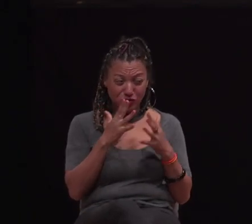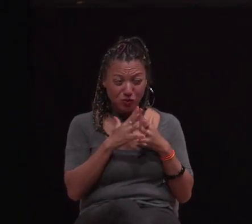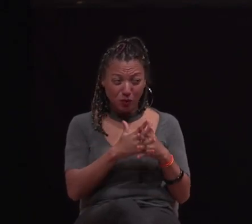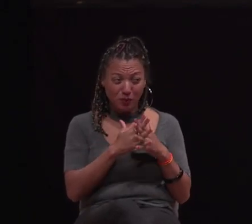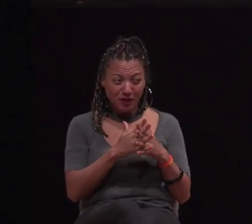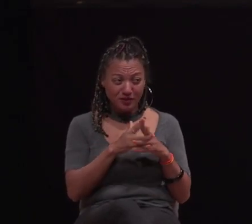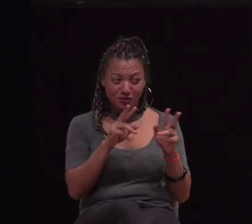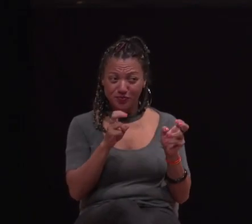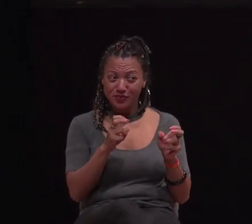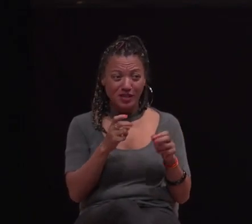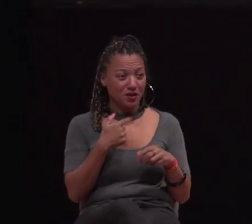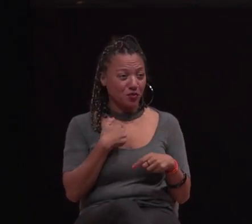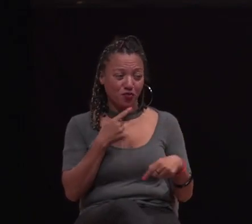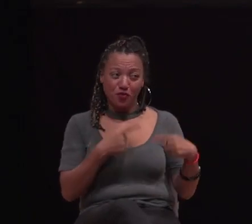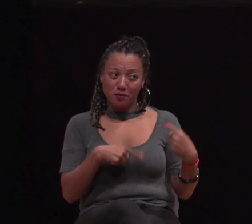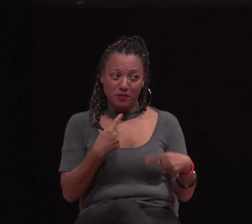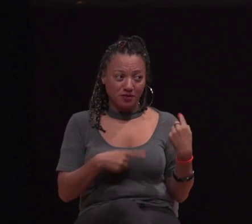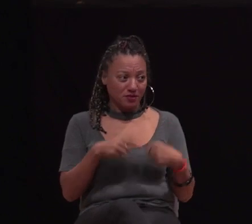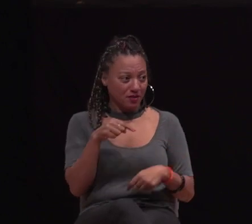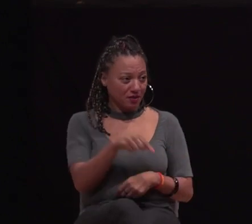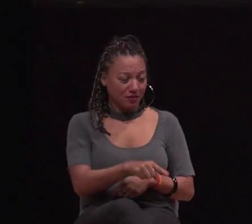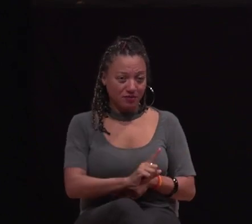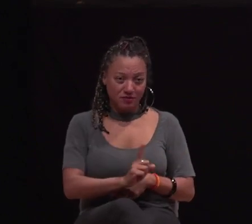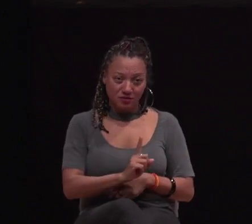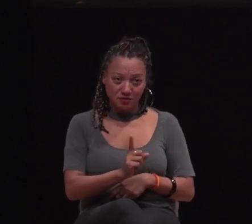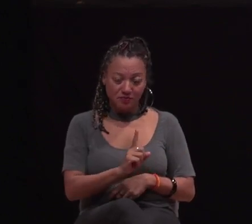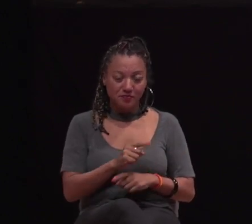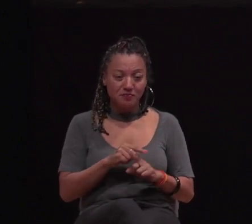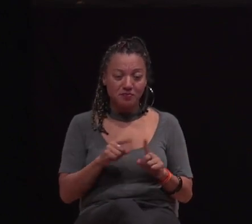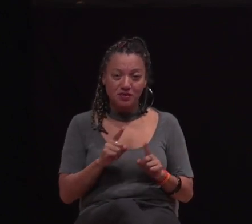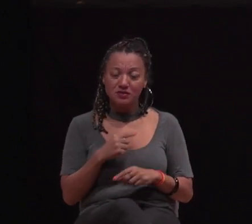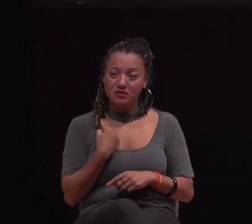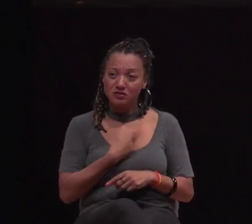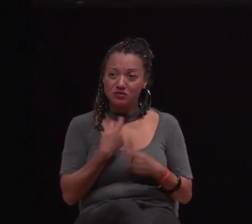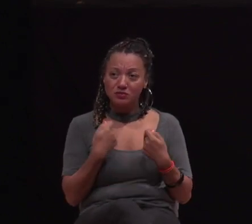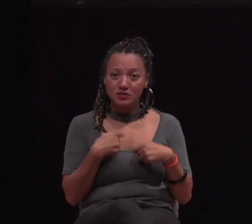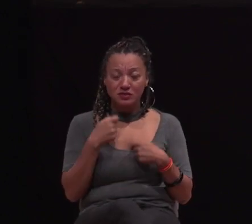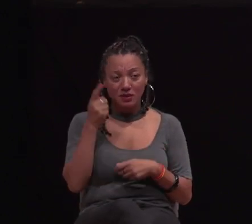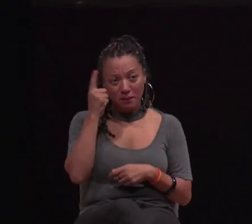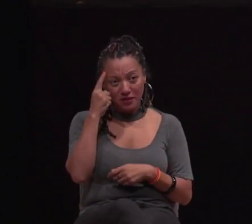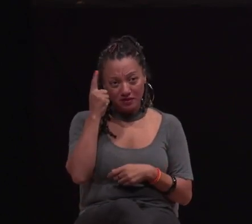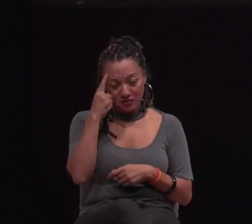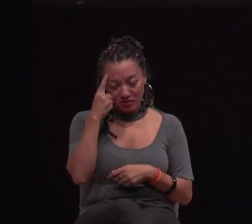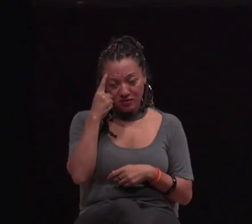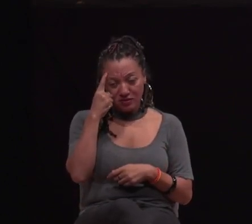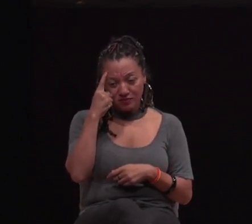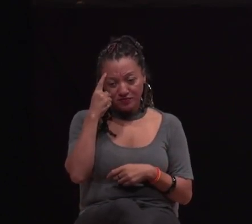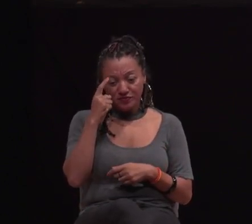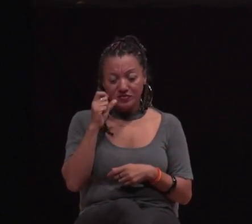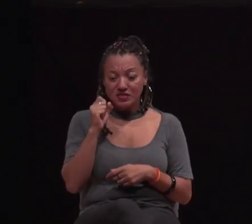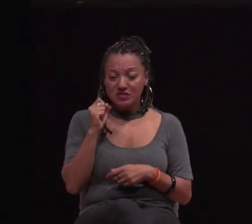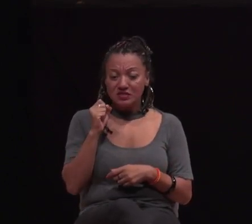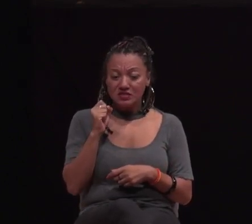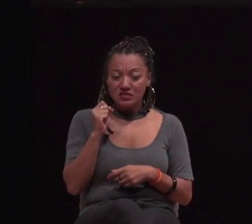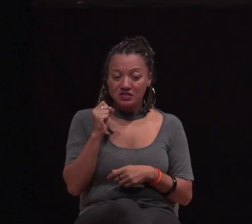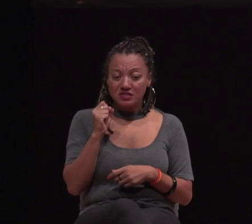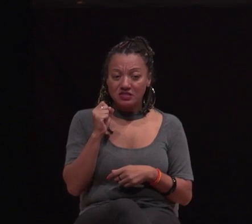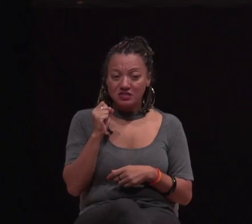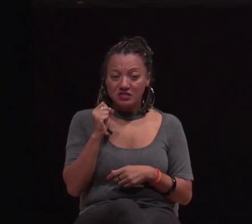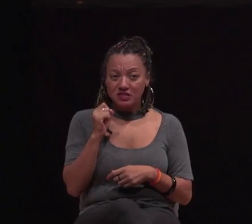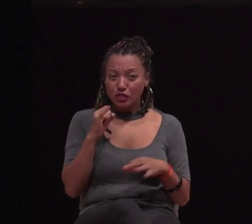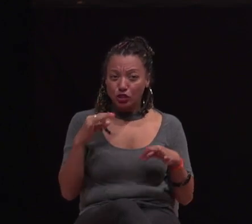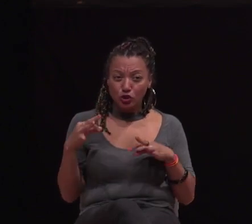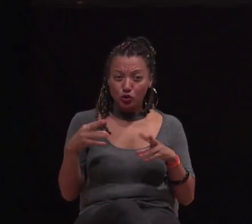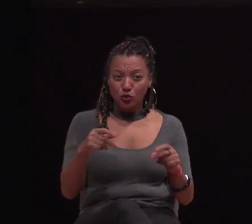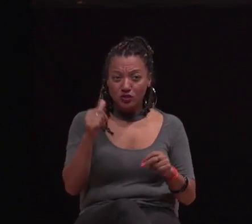e eu juro, não vou entrar nesse debate aqui, mas acho que a gente tem que pensar que se a gente tem pensado nessa aliança entre